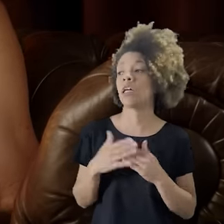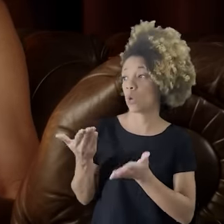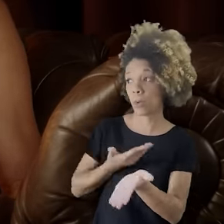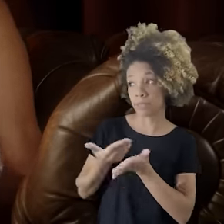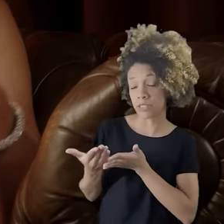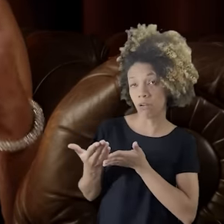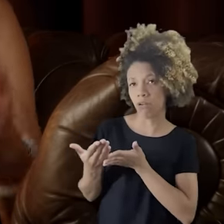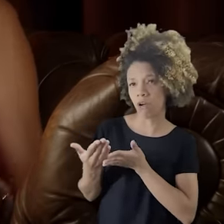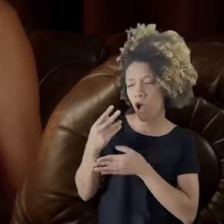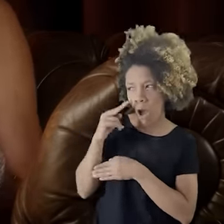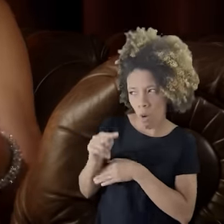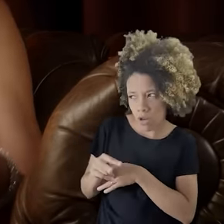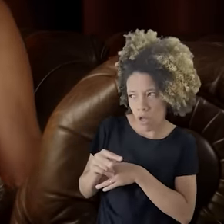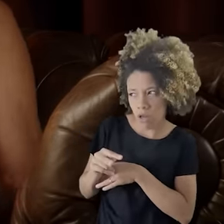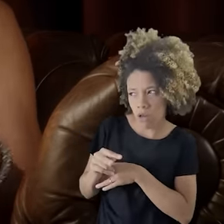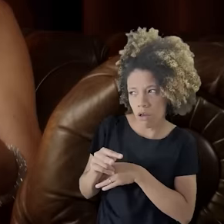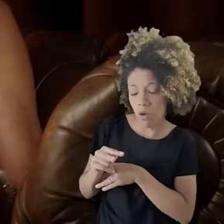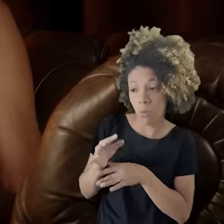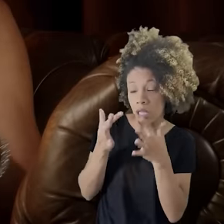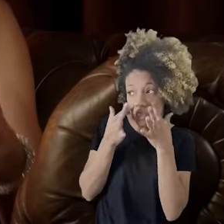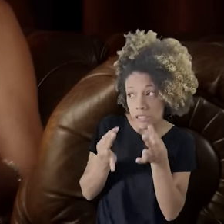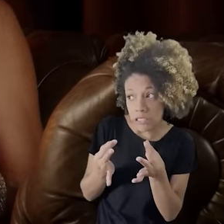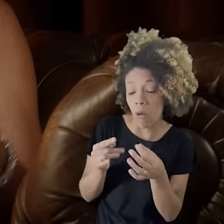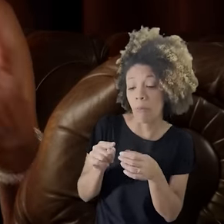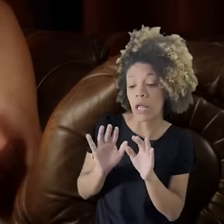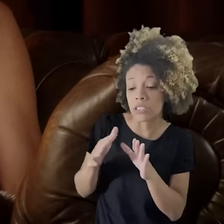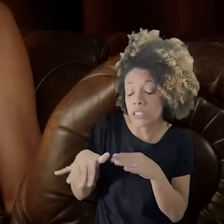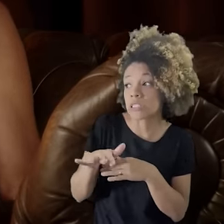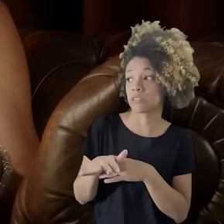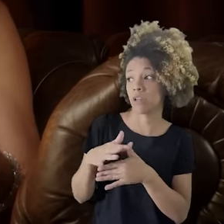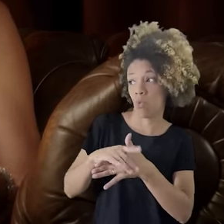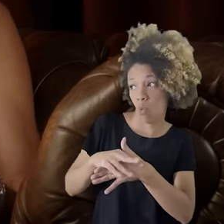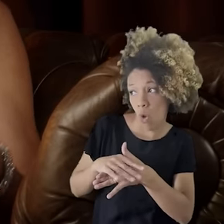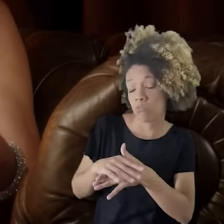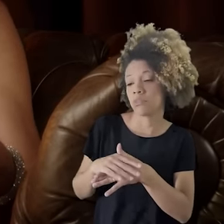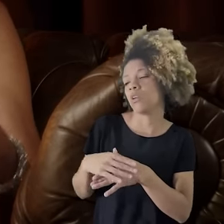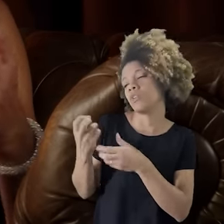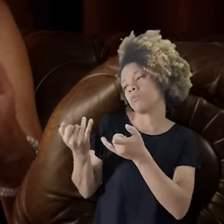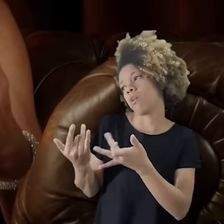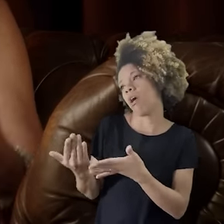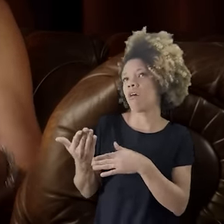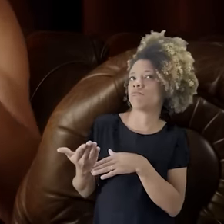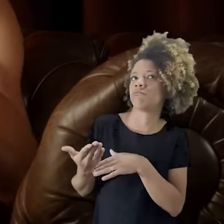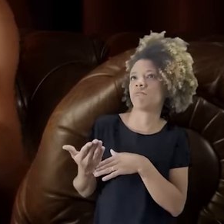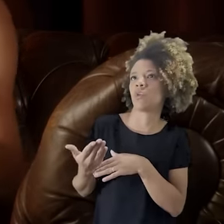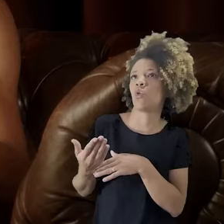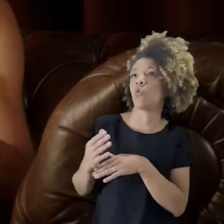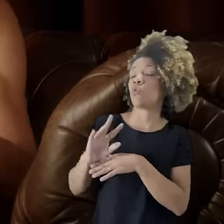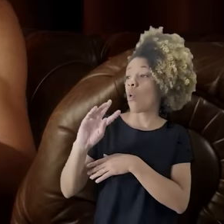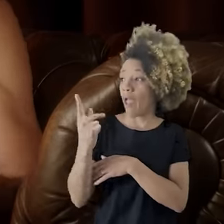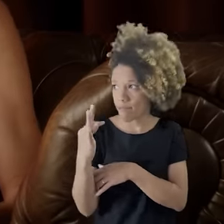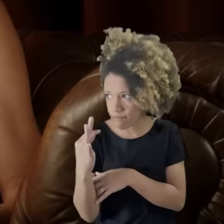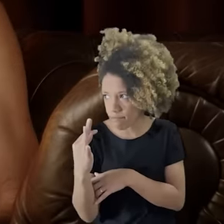eu eu comecei a olhar bastante com mais atenção para esse mundo também né que como você fala é dos